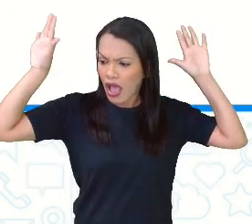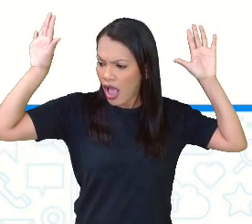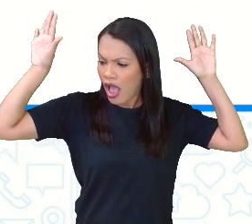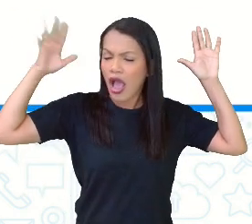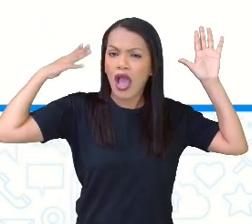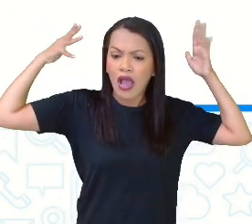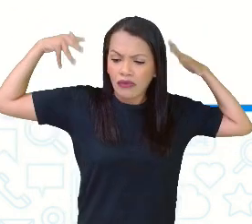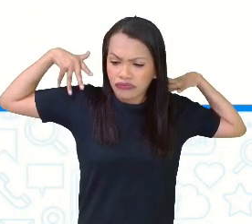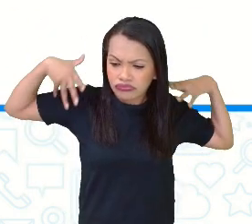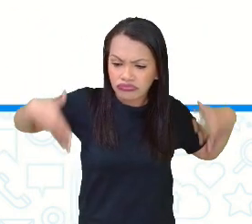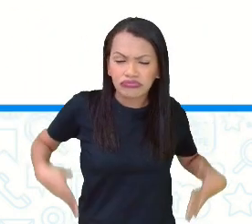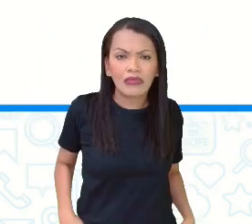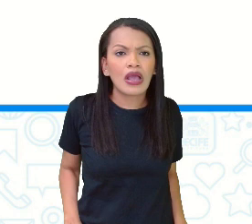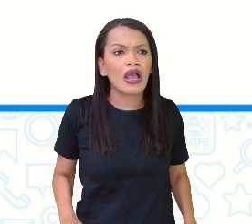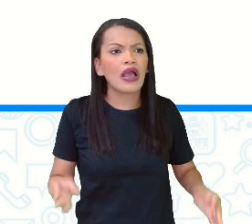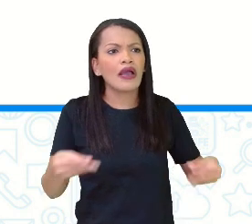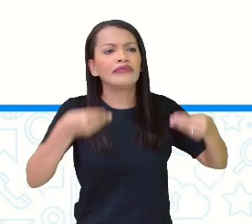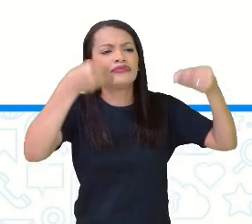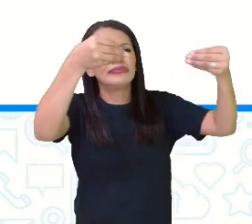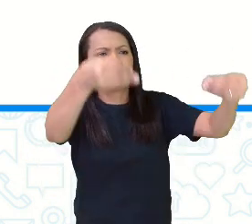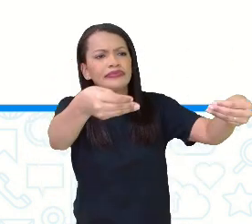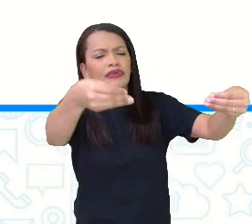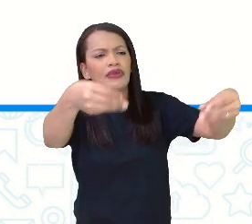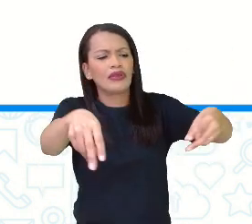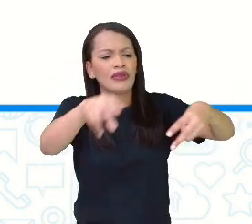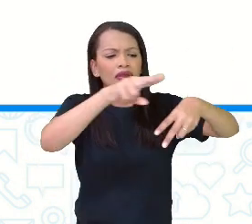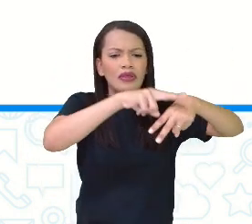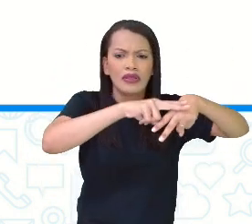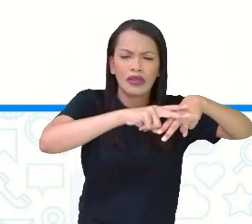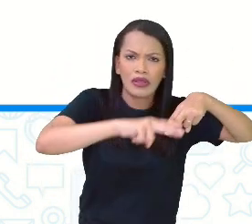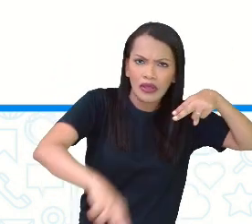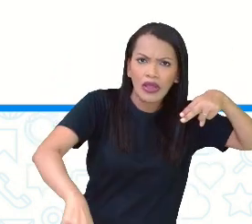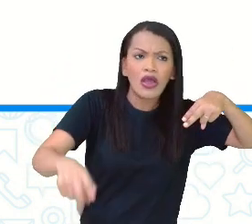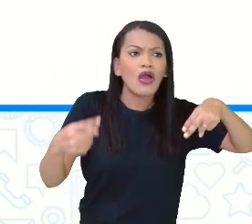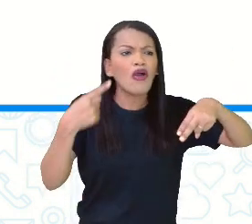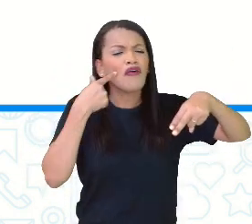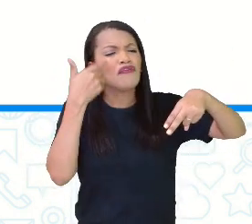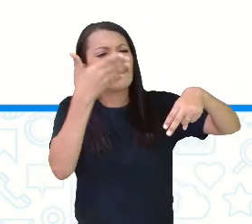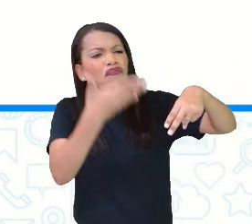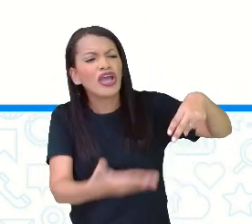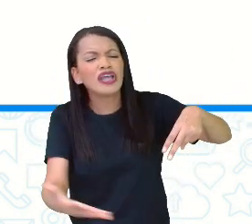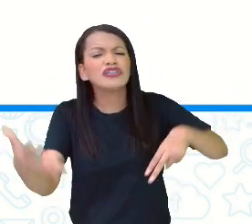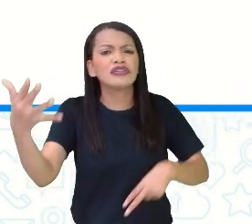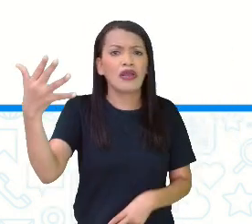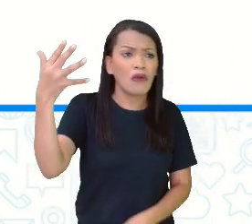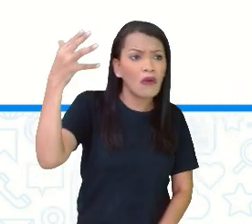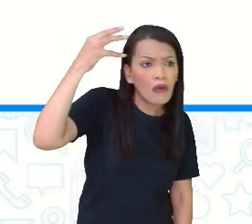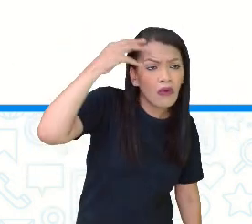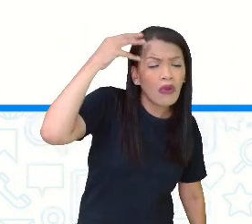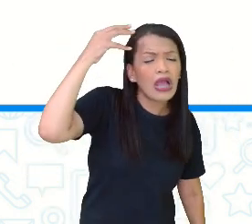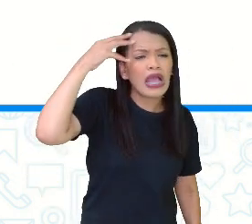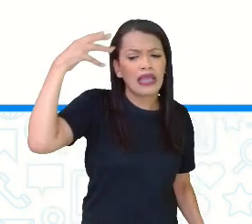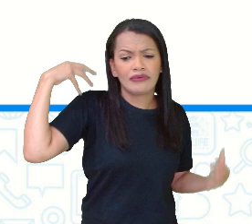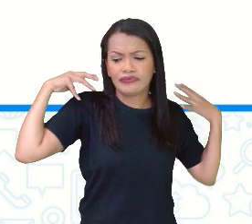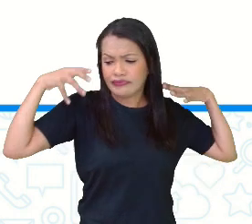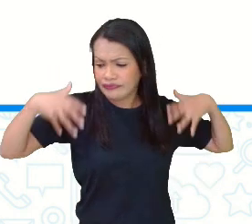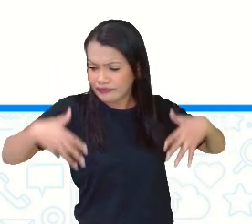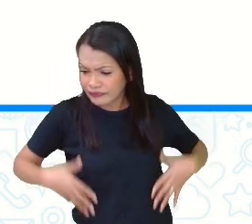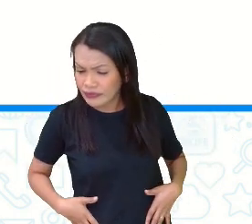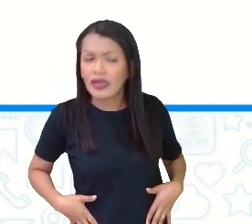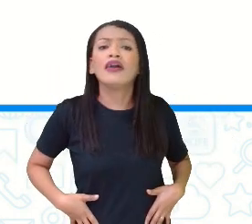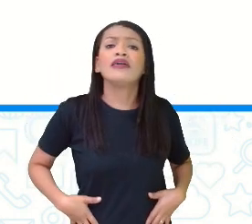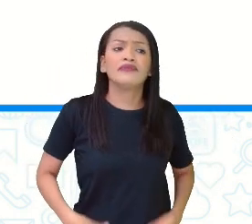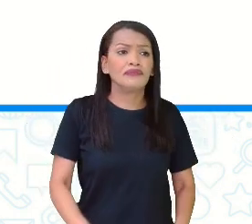de roupa, diz, aqui estão suas calças. Esse é o colete. Veja, vossa majestade, aqui está o casaco.